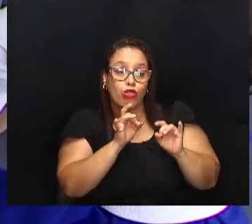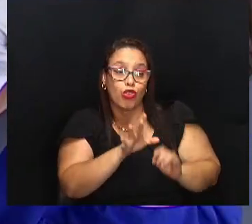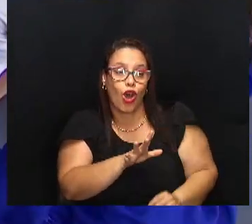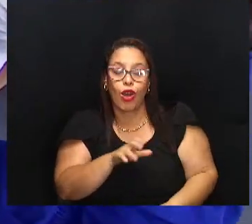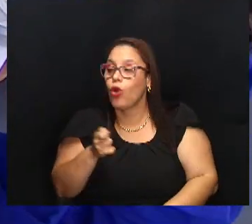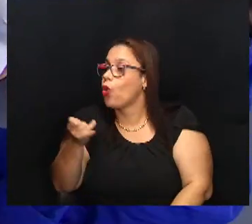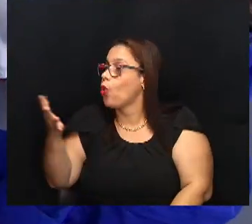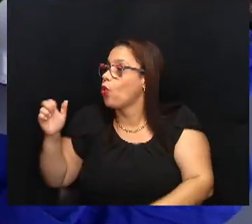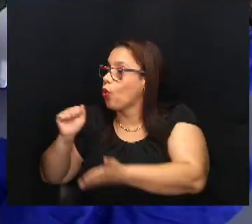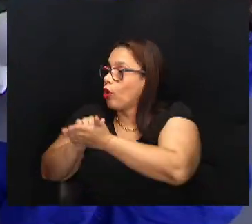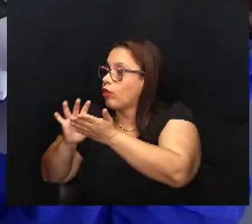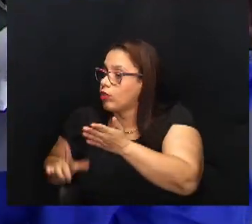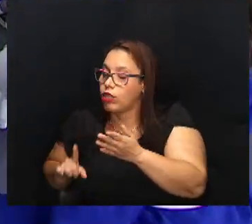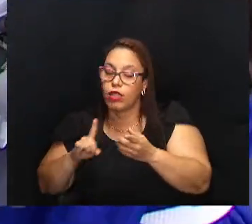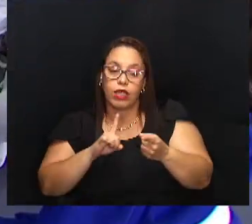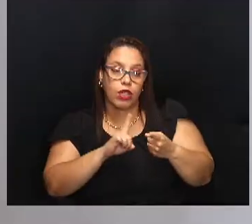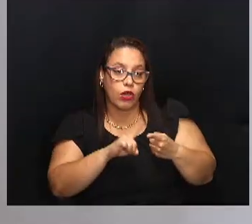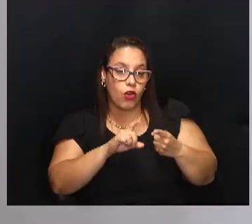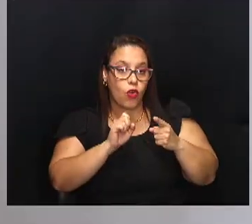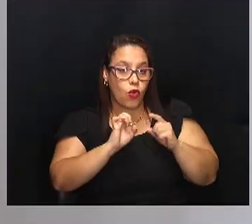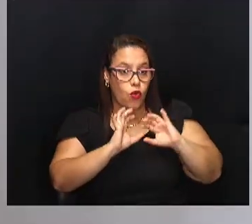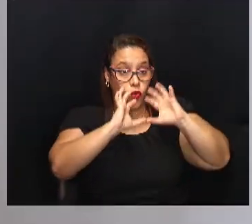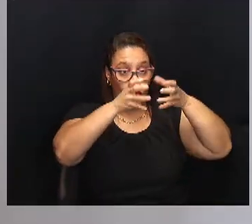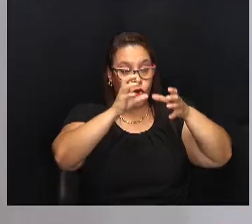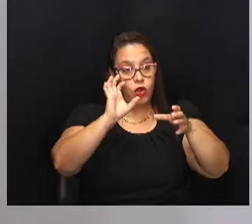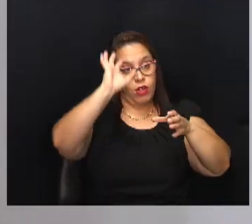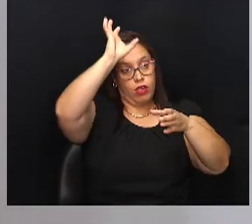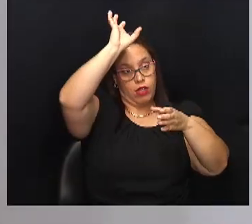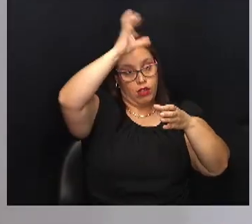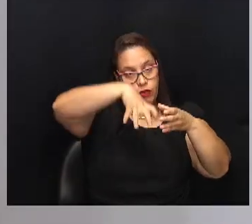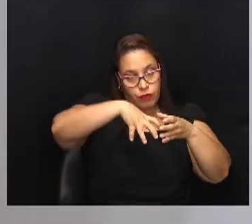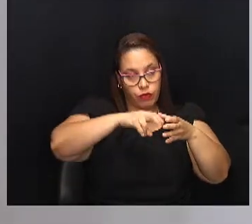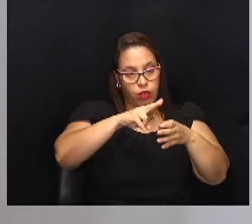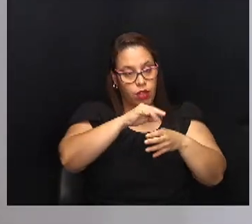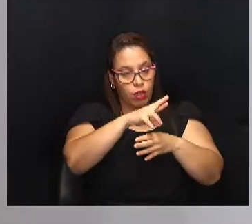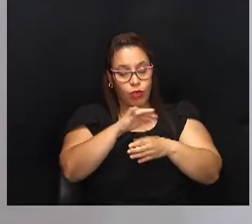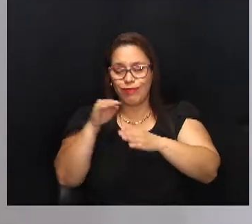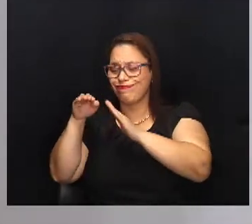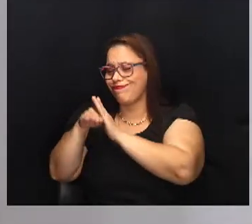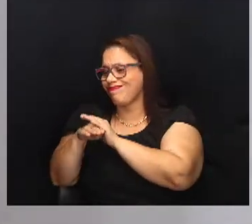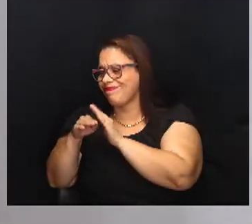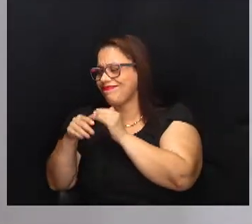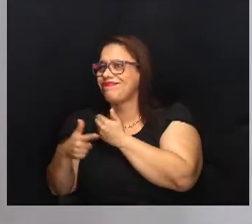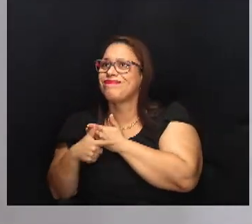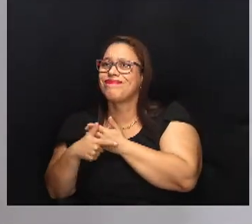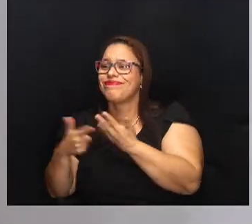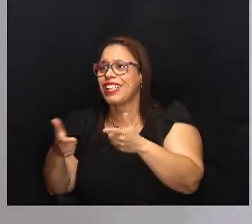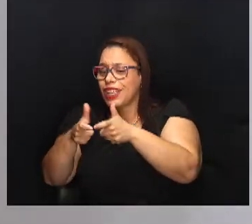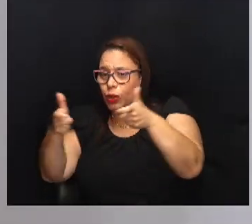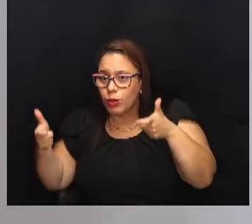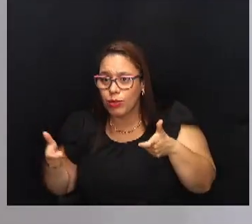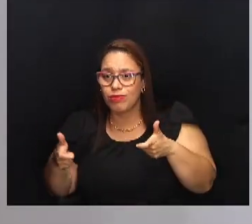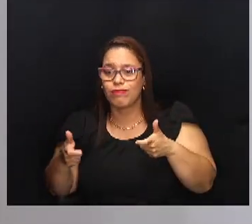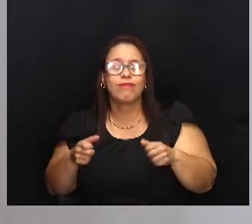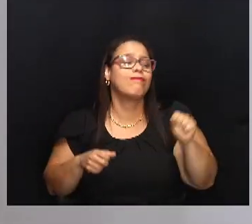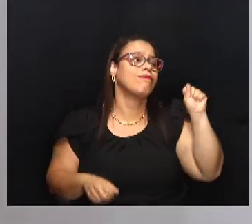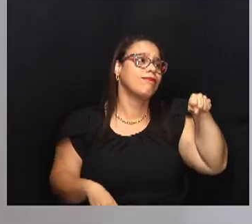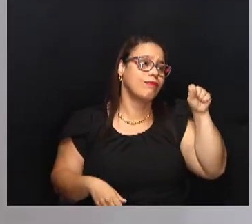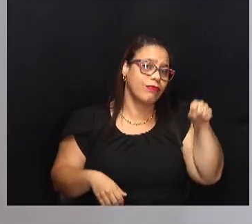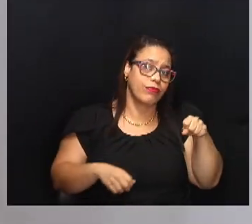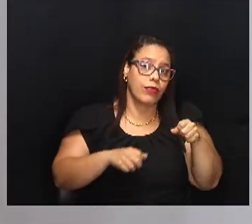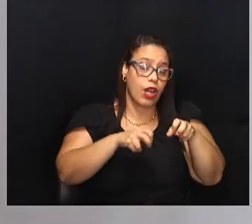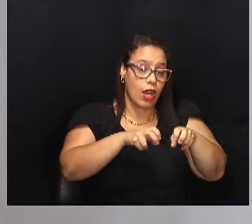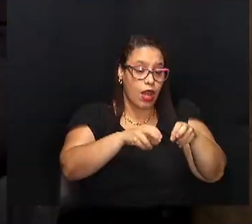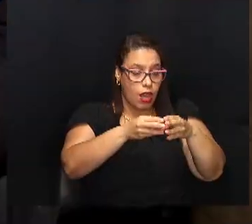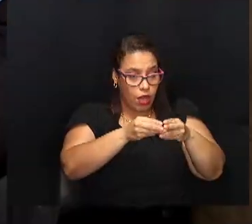são essas atividades? Eu tenho vôlei, basquete. Tá engavetado ali para poder ter um espaço maior. Sim, a